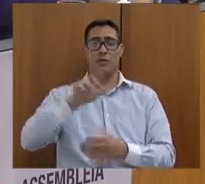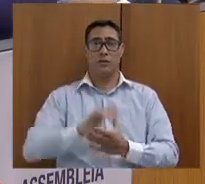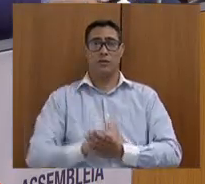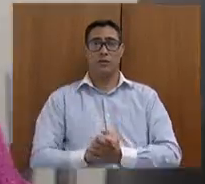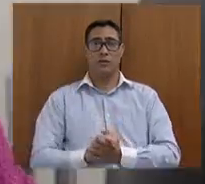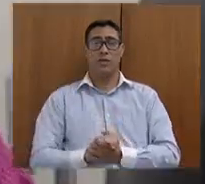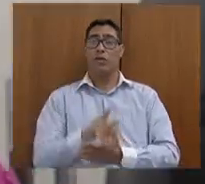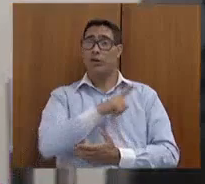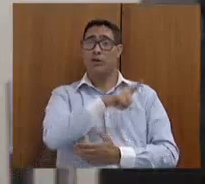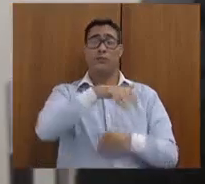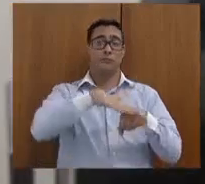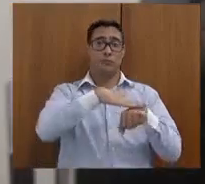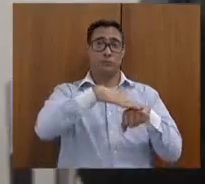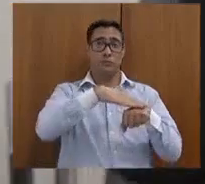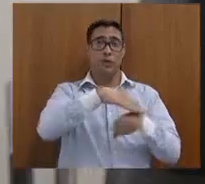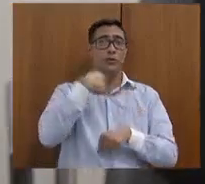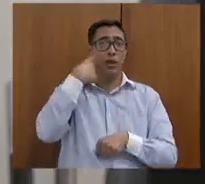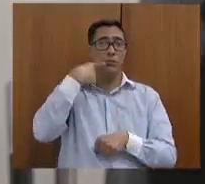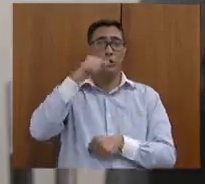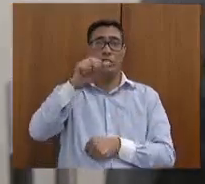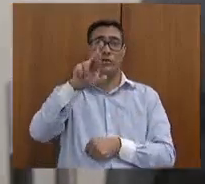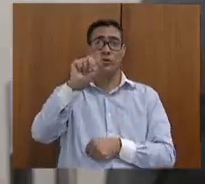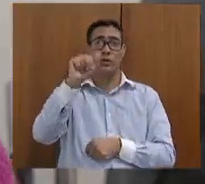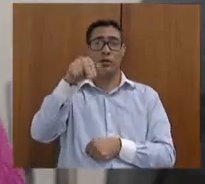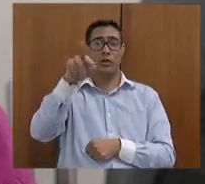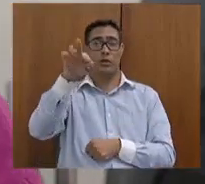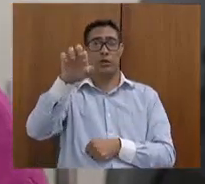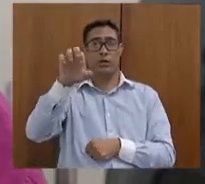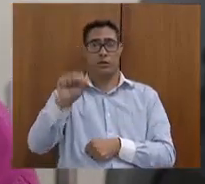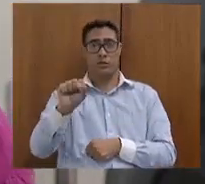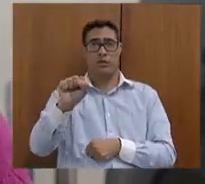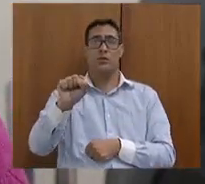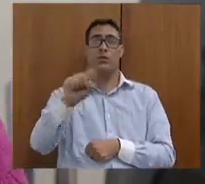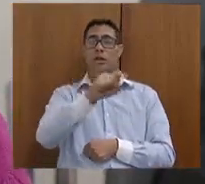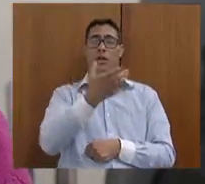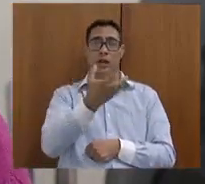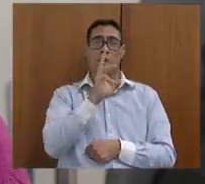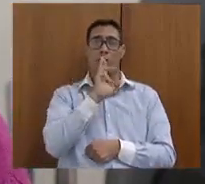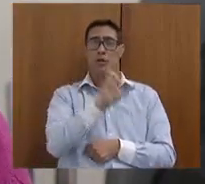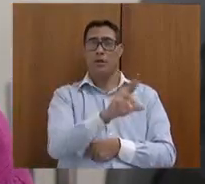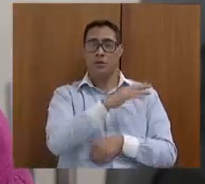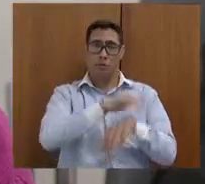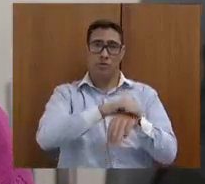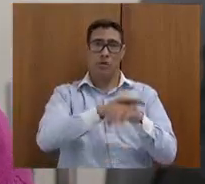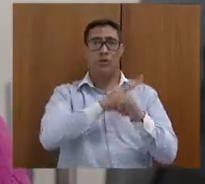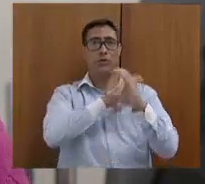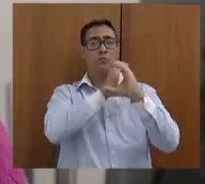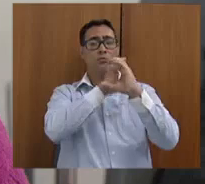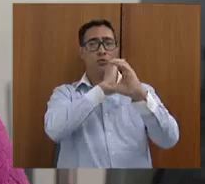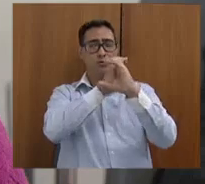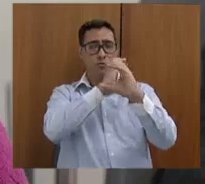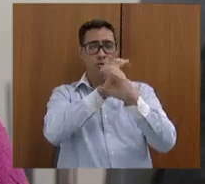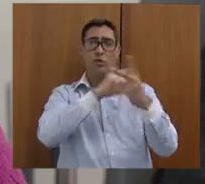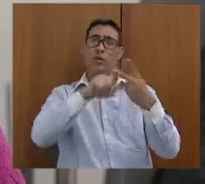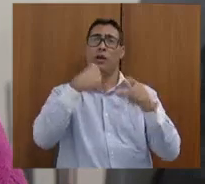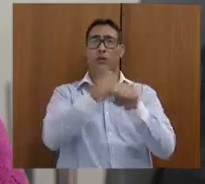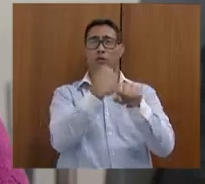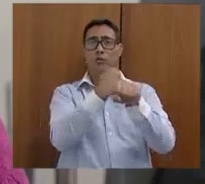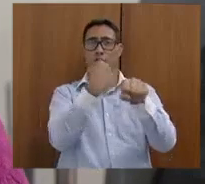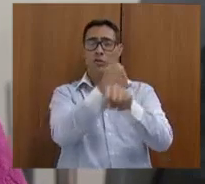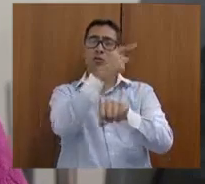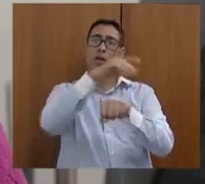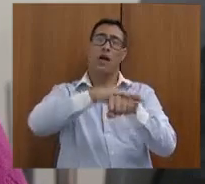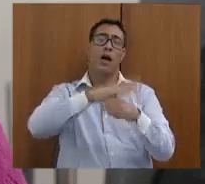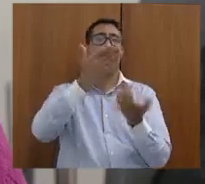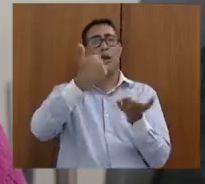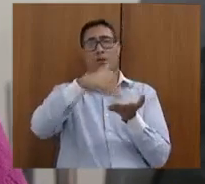confirmar aqui com deputada Arantes pontos específico que ele quer que o secretário responda questão dos Engenheiros a construção da sede da Superintendência